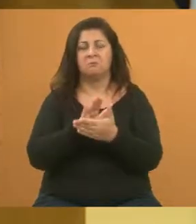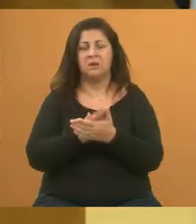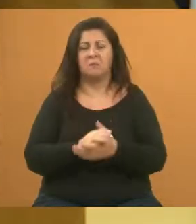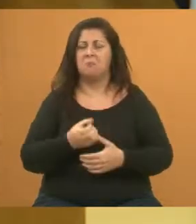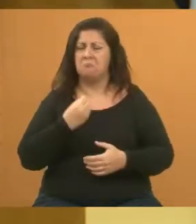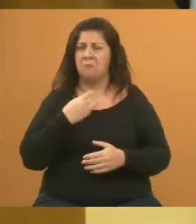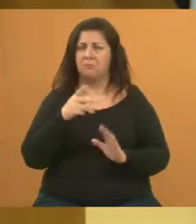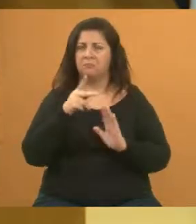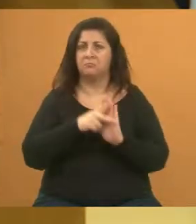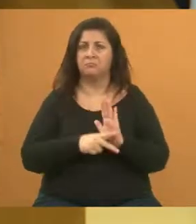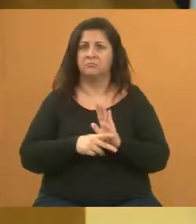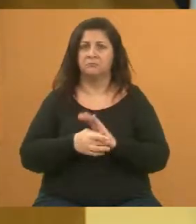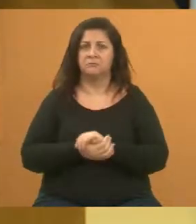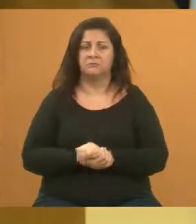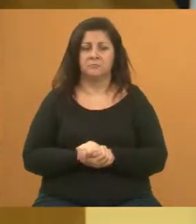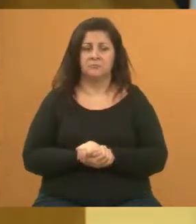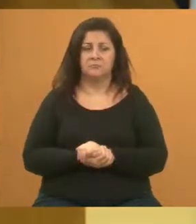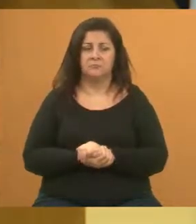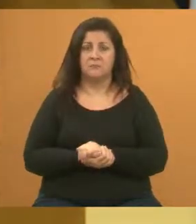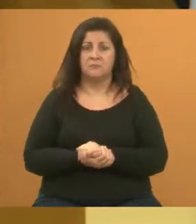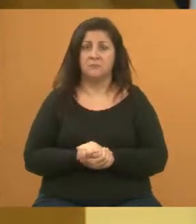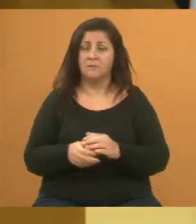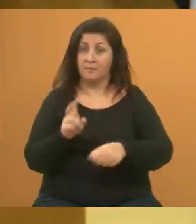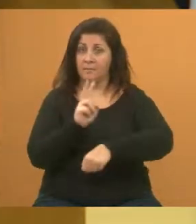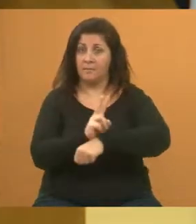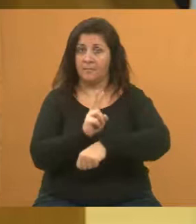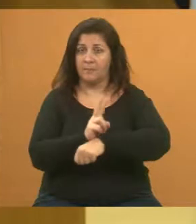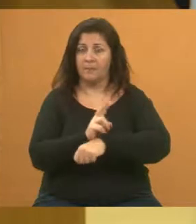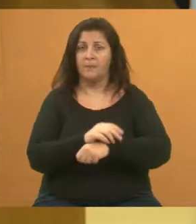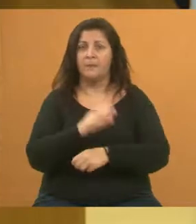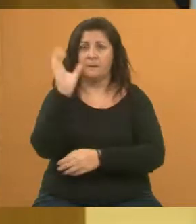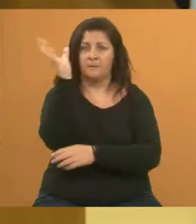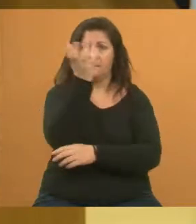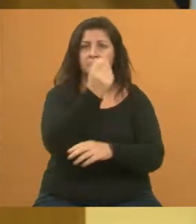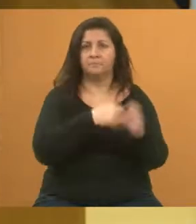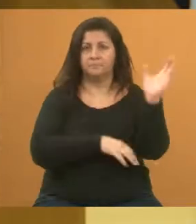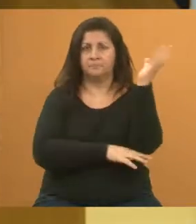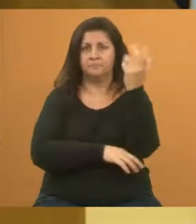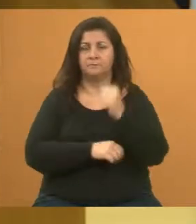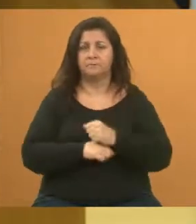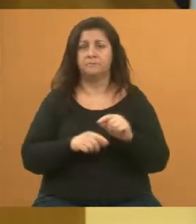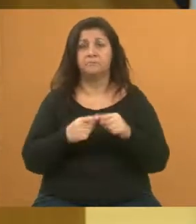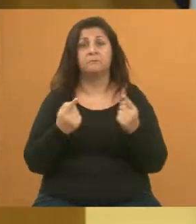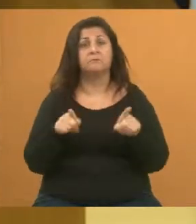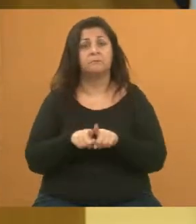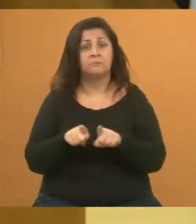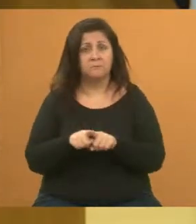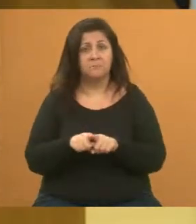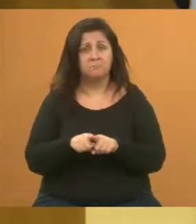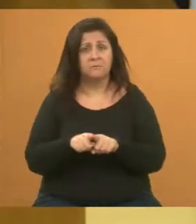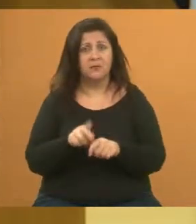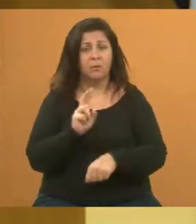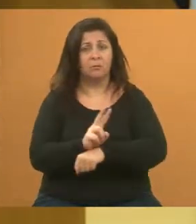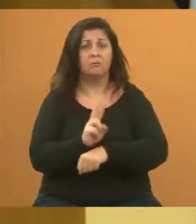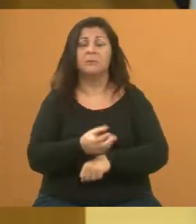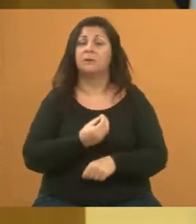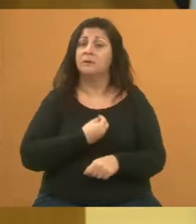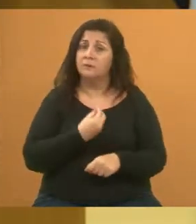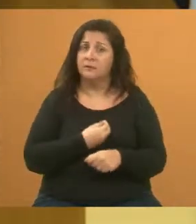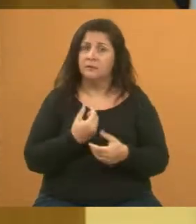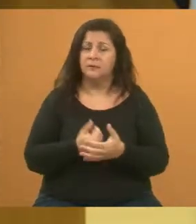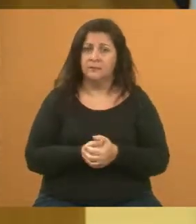belíssimo projeto, em defesa aí do meio ambiente, mas em defesa também da vida, da vida